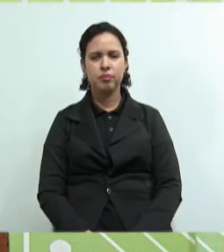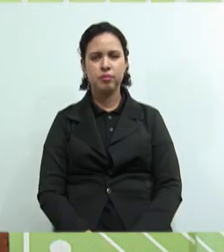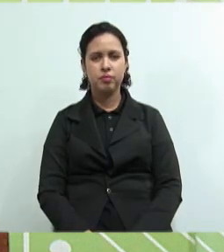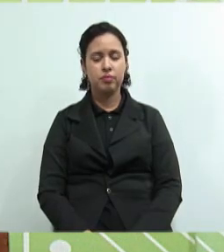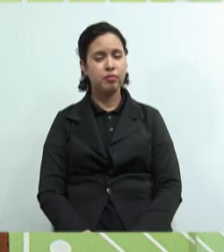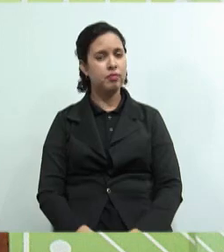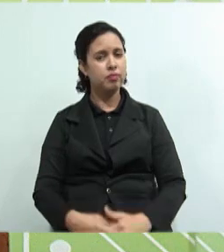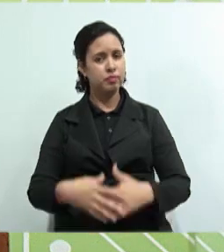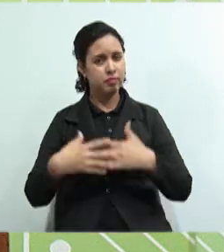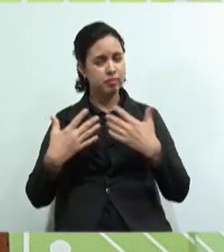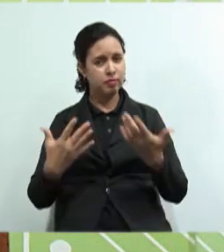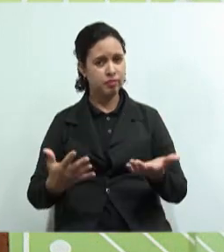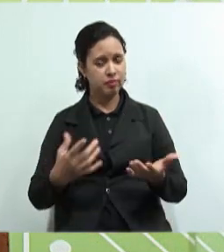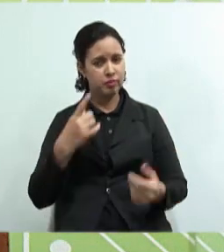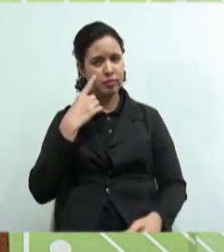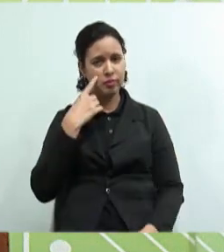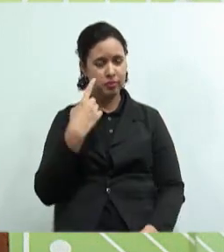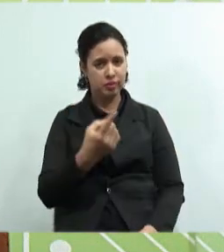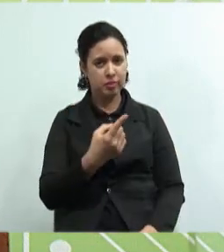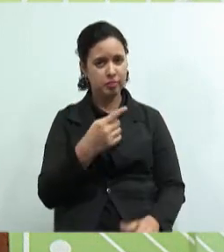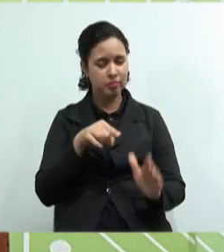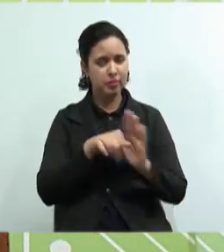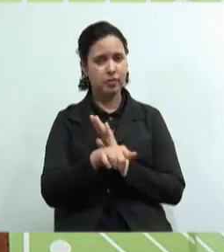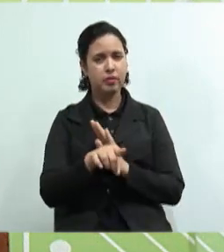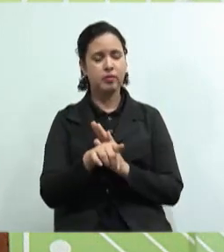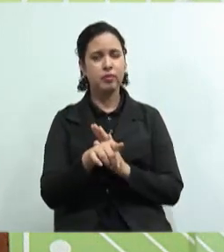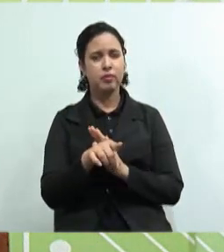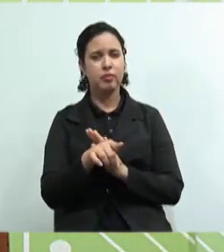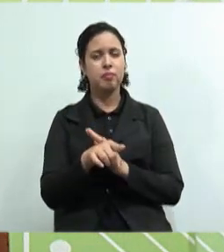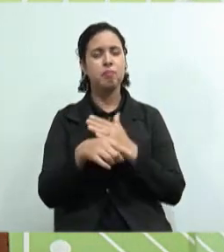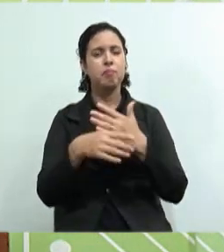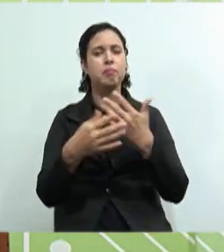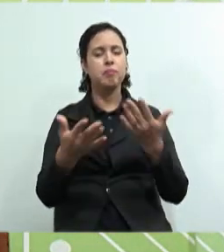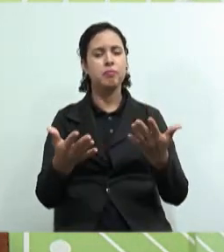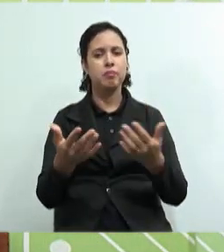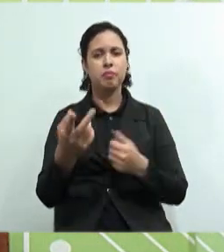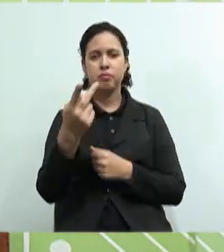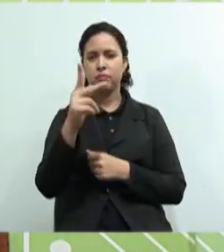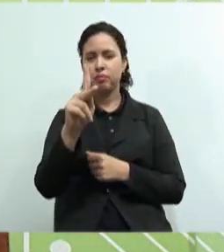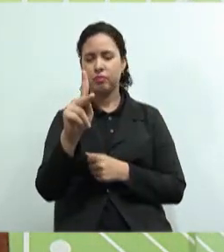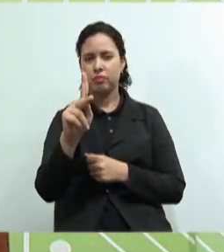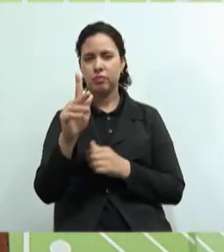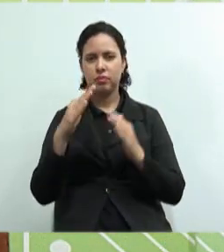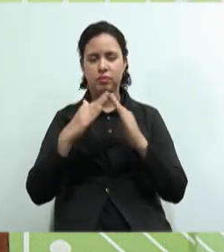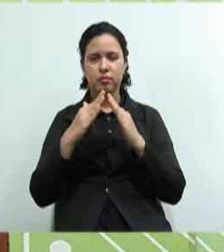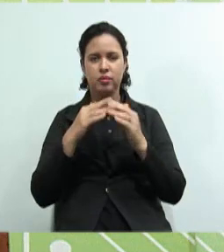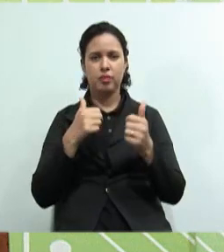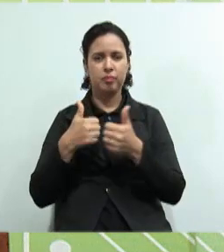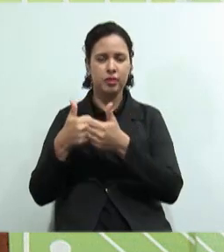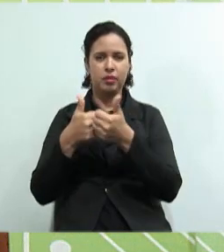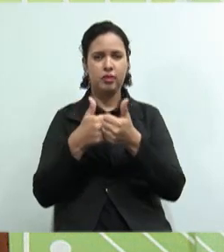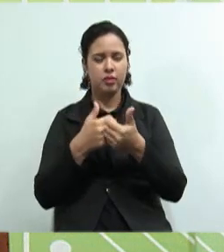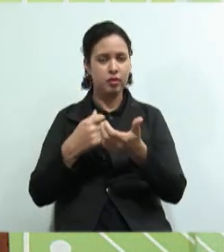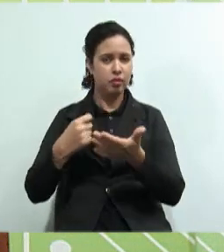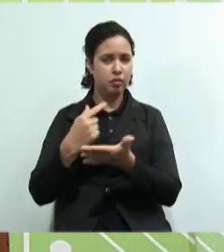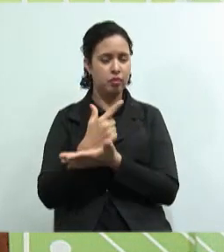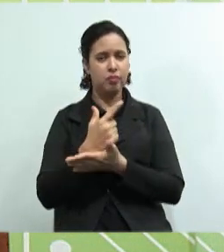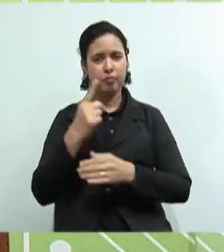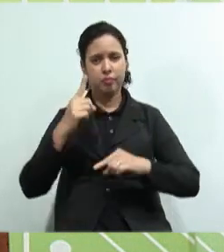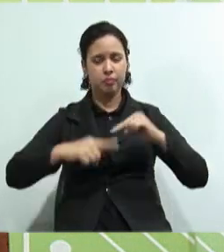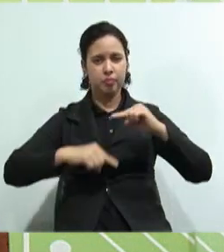Então, nosso material externo termina com uma pergunta. E aí, na sua região, vocês consomem